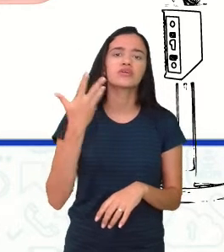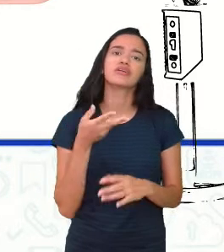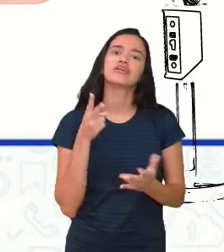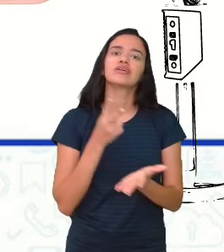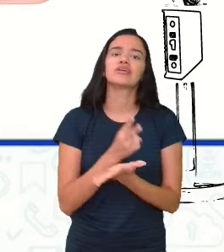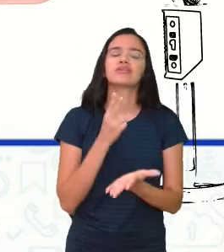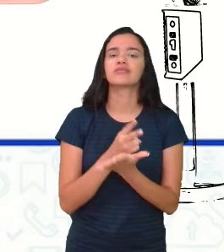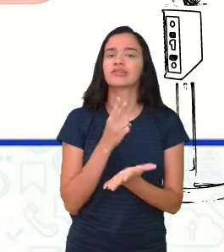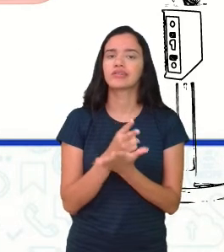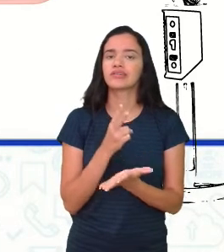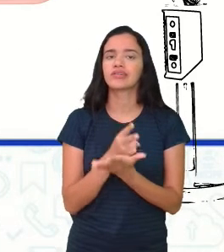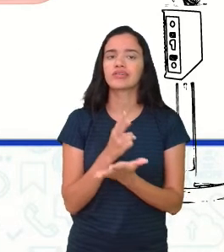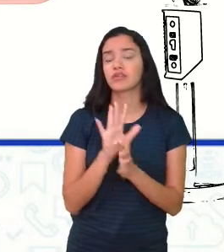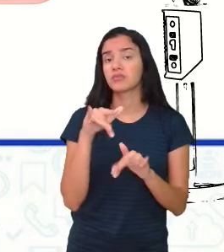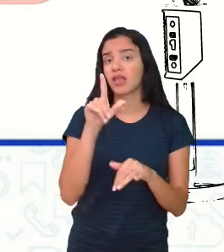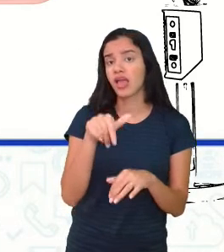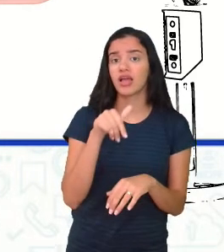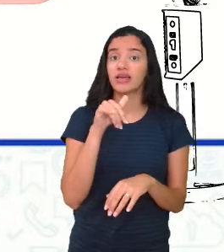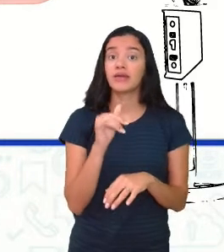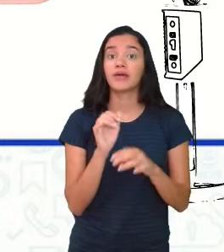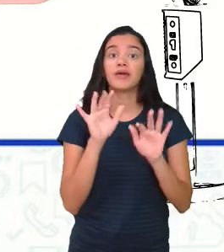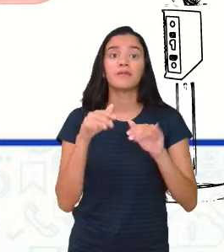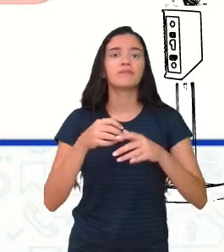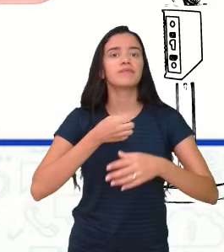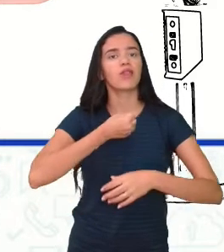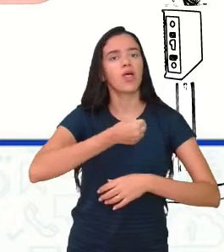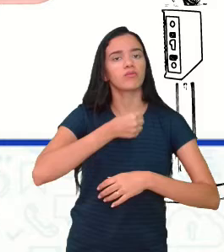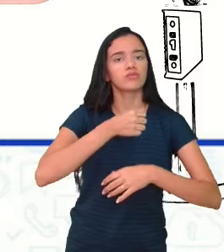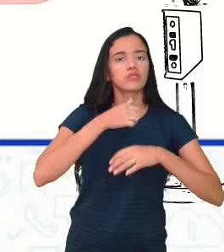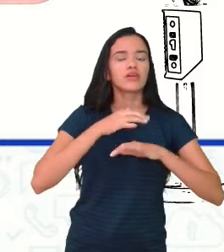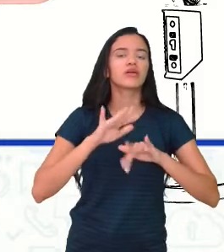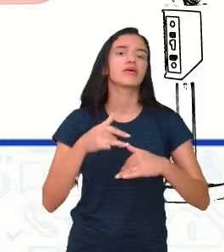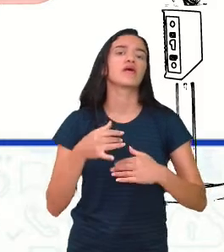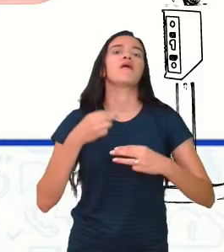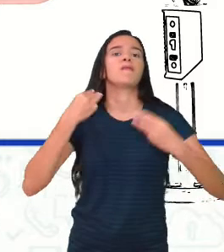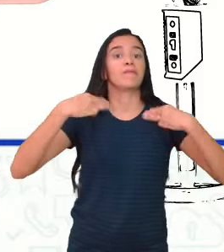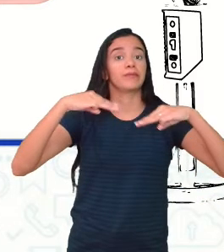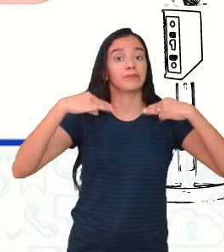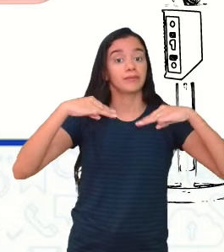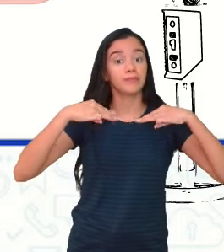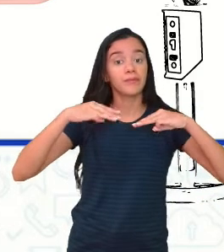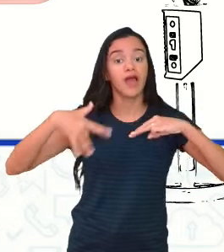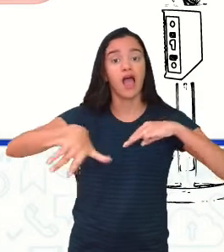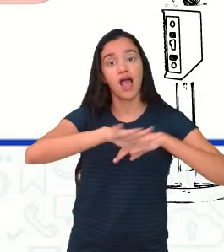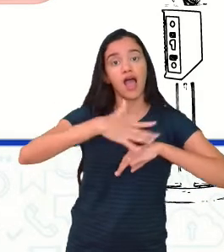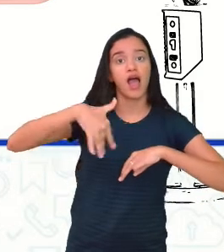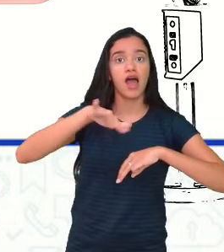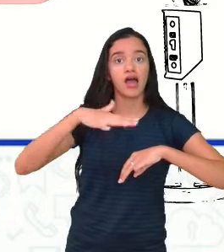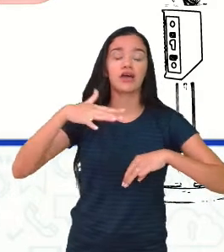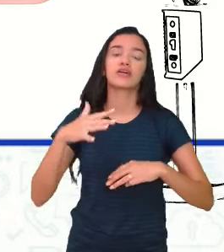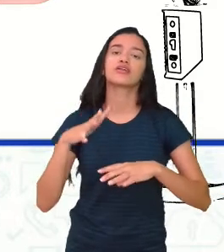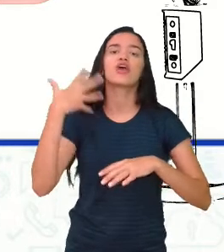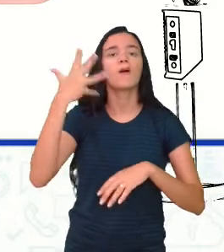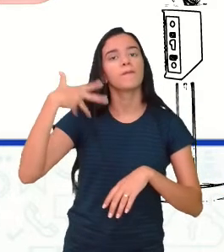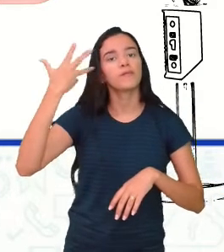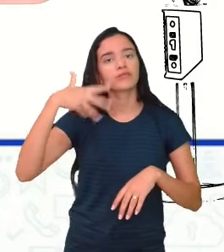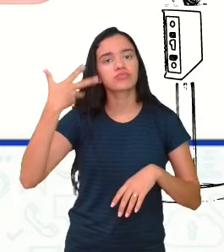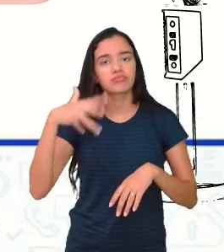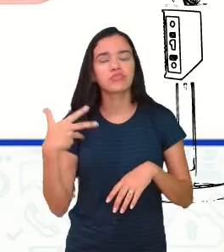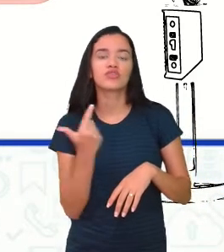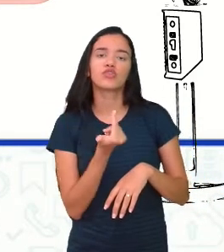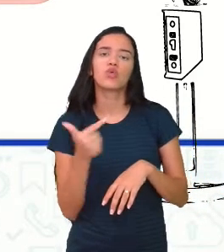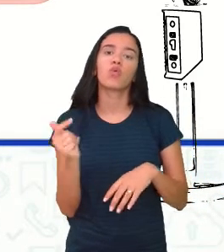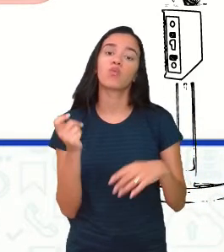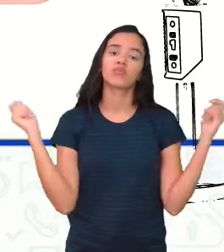sendo disseminada pela mídia, pelo mercado musical. Então, tudo isso junto, né? E